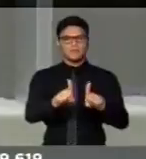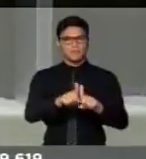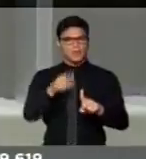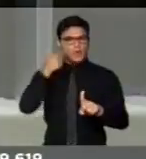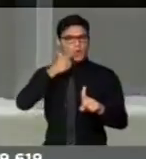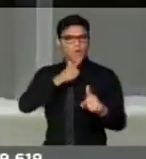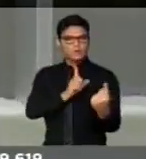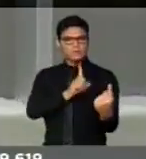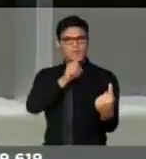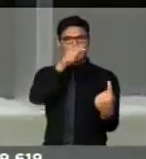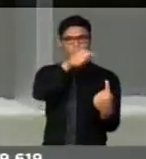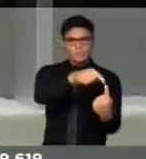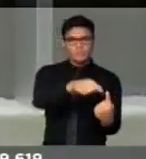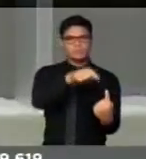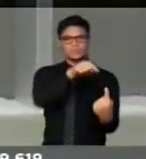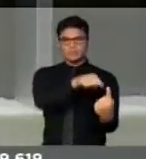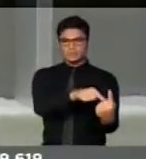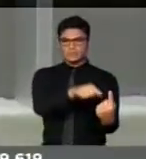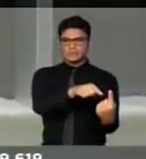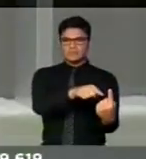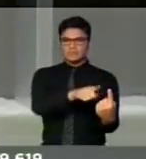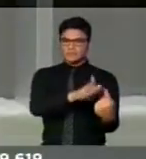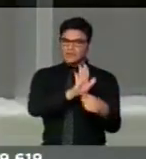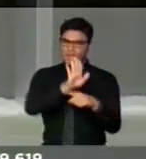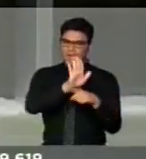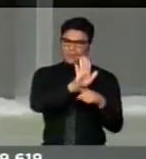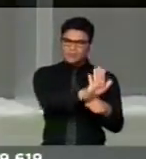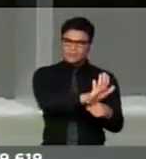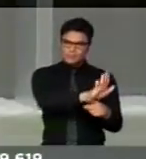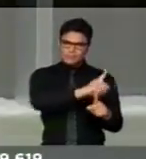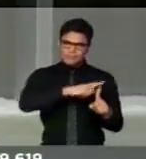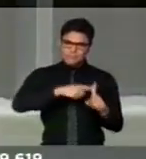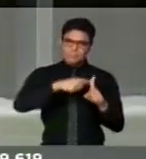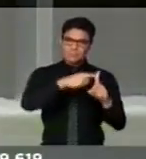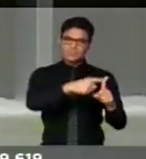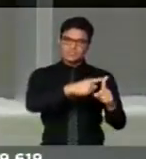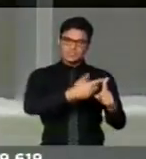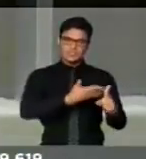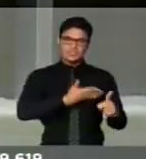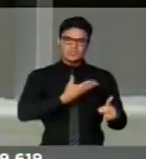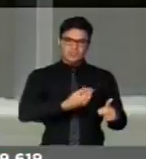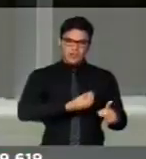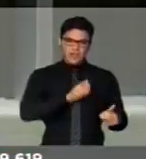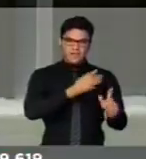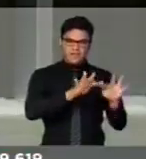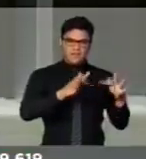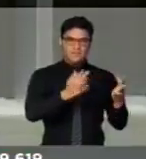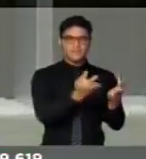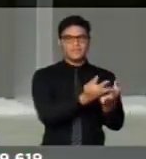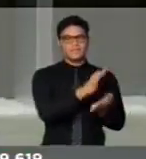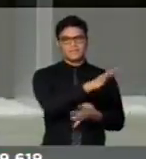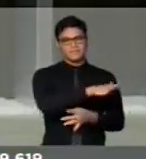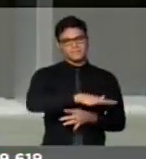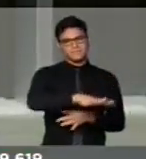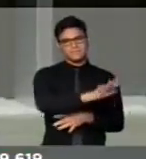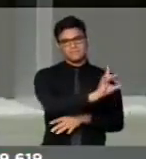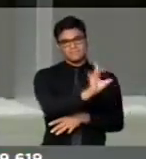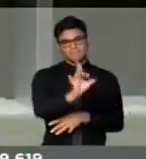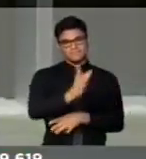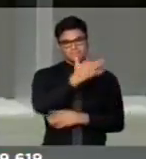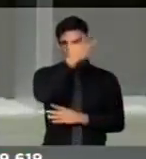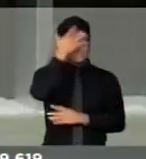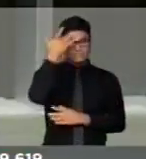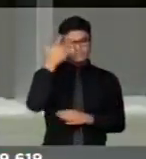que impactam positivamente no cotidiano de cada família, de cada pessoa.